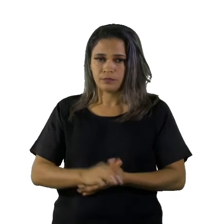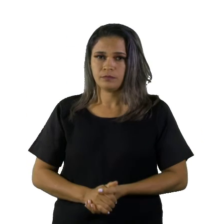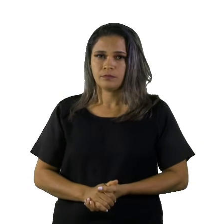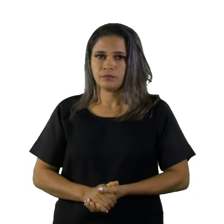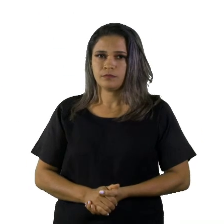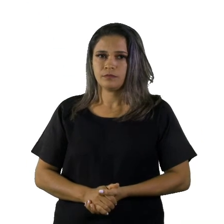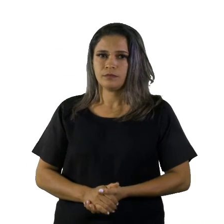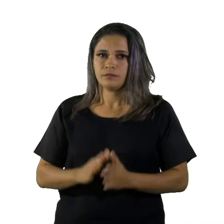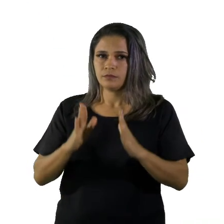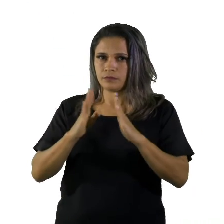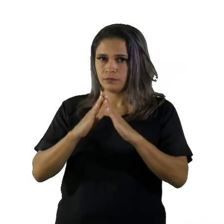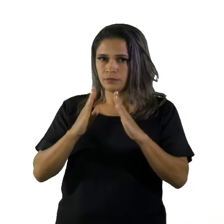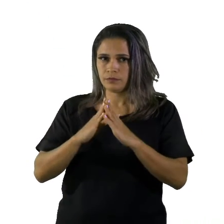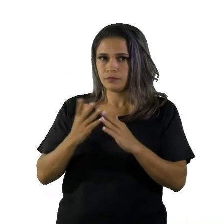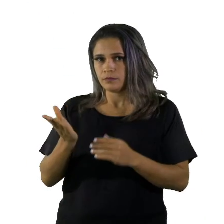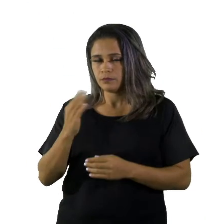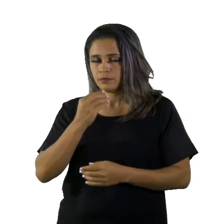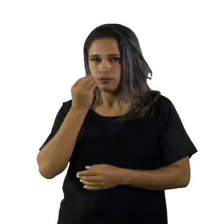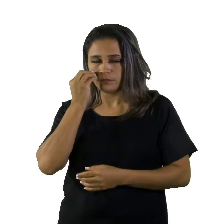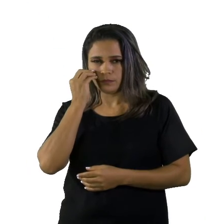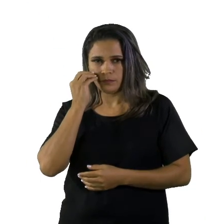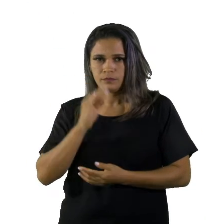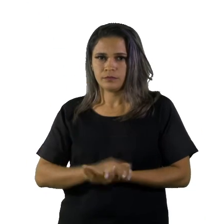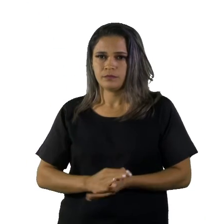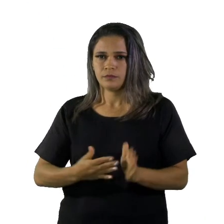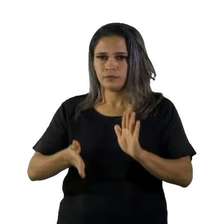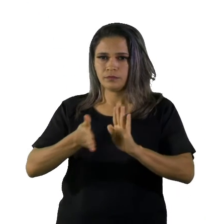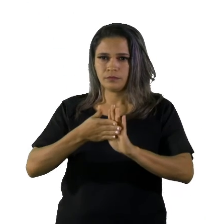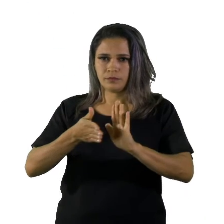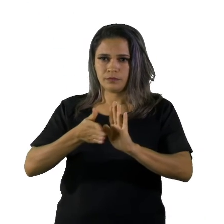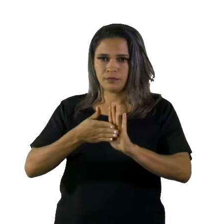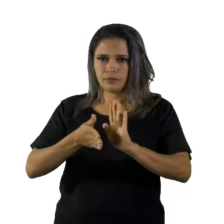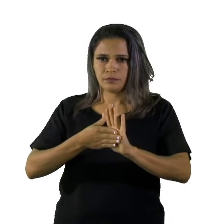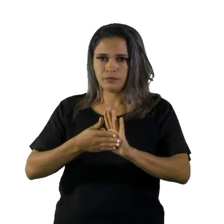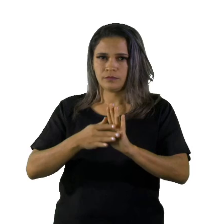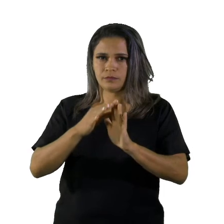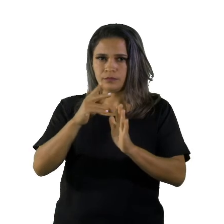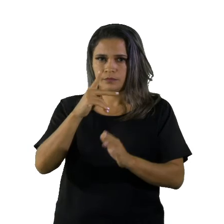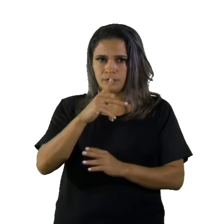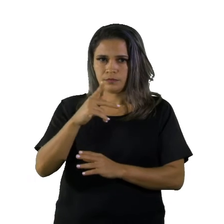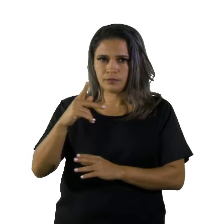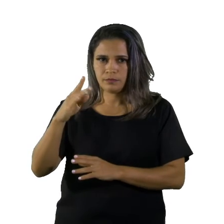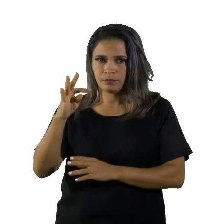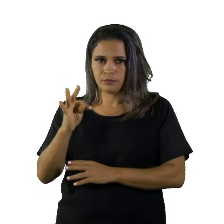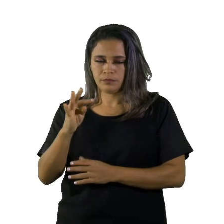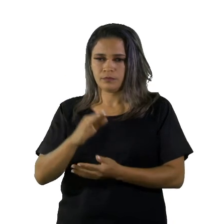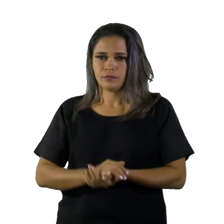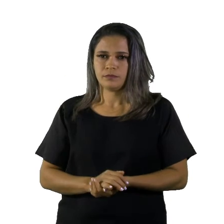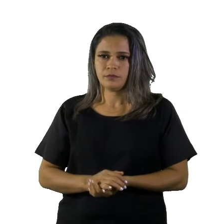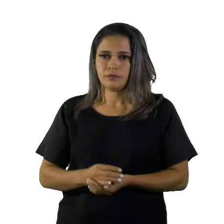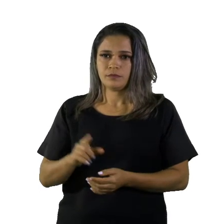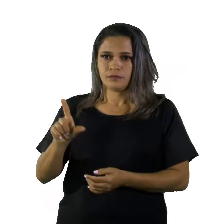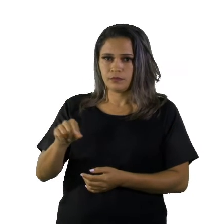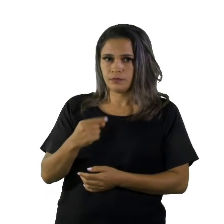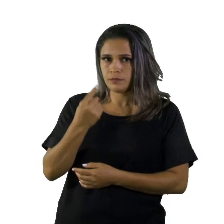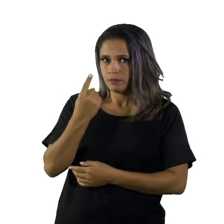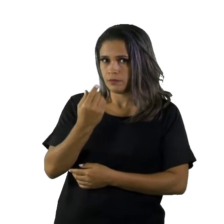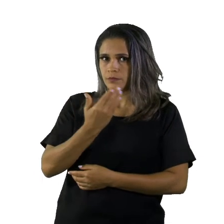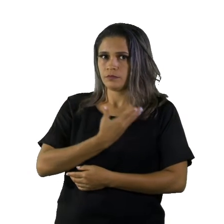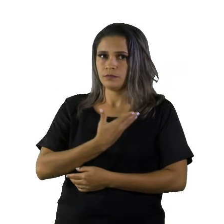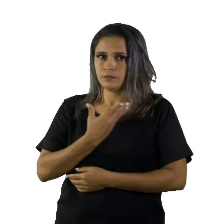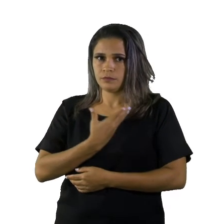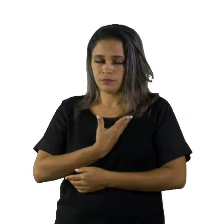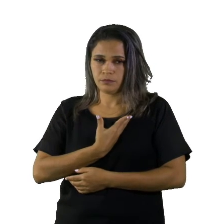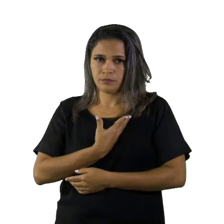casa. Vamos a ela? Proposta de produção de texto. Escolha um colega, amigo